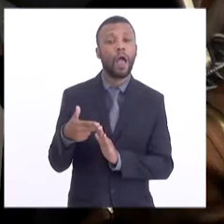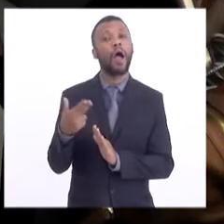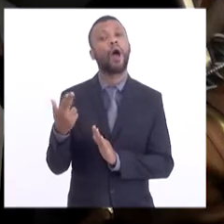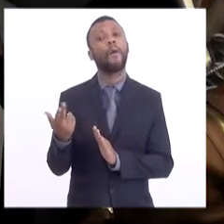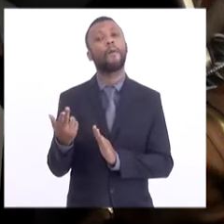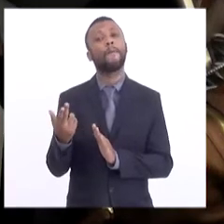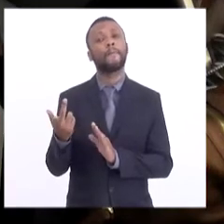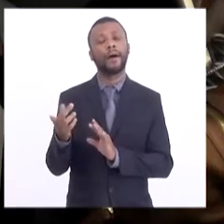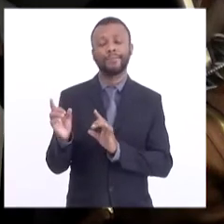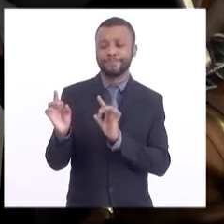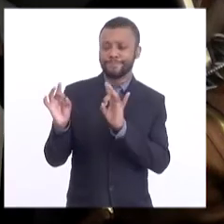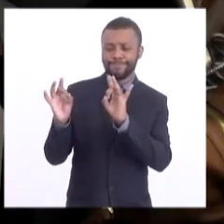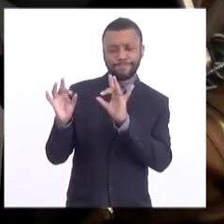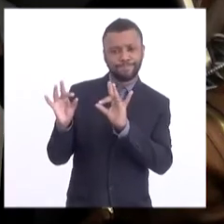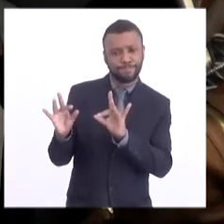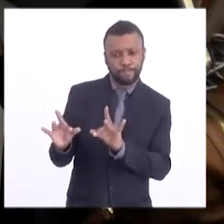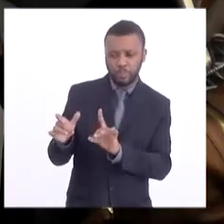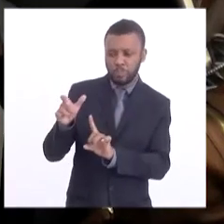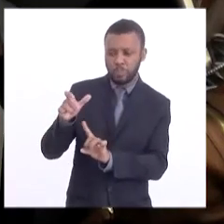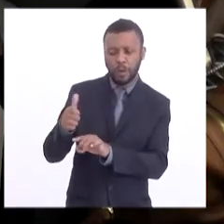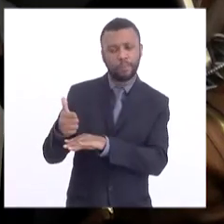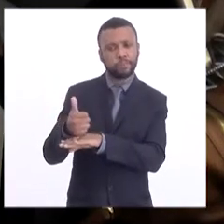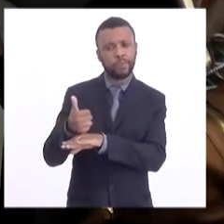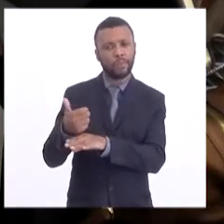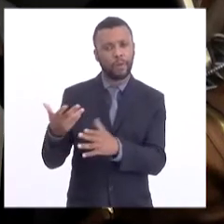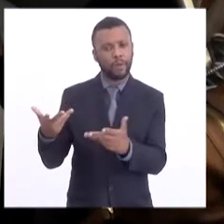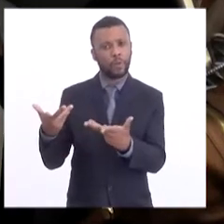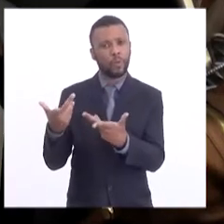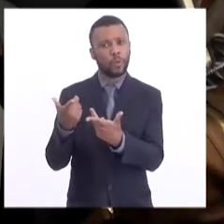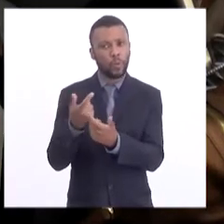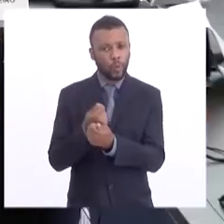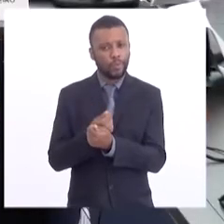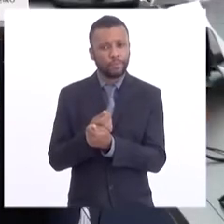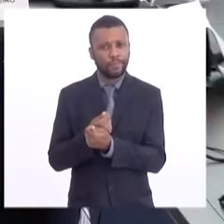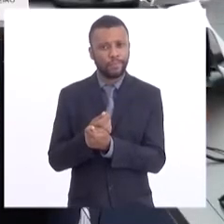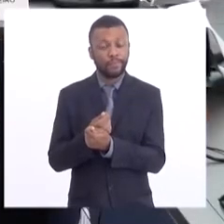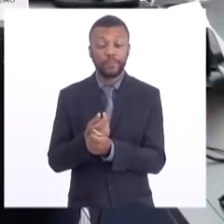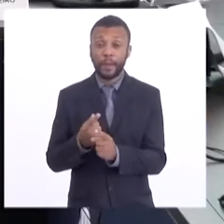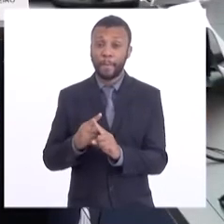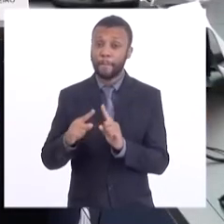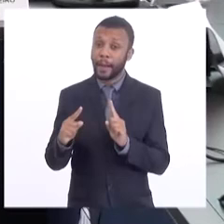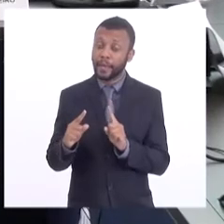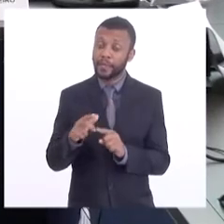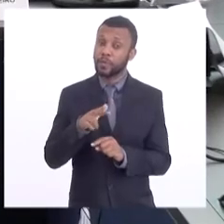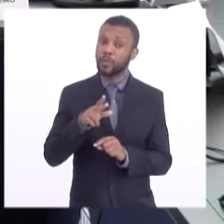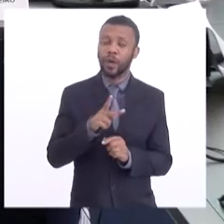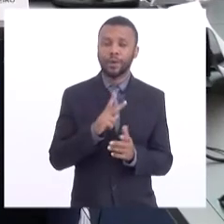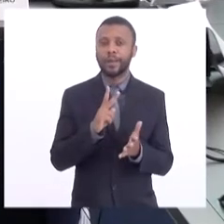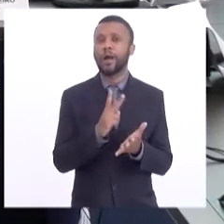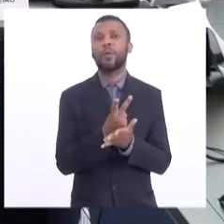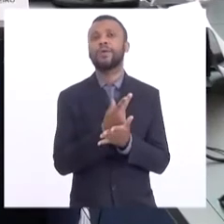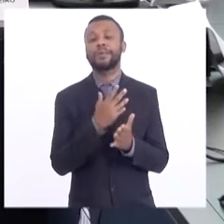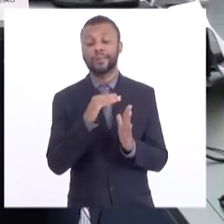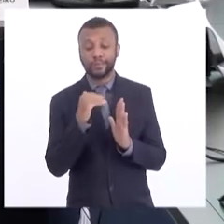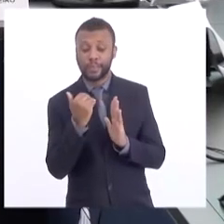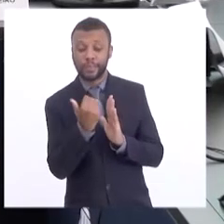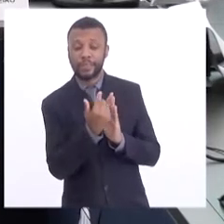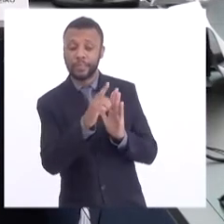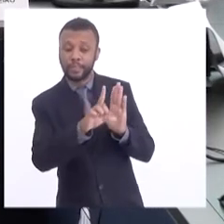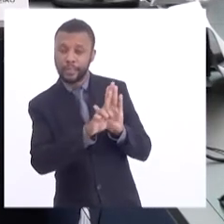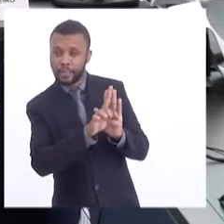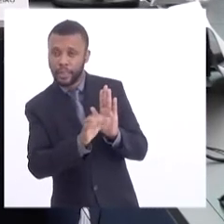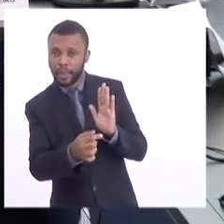Preciosidade na condição um profissional excelente mas não é o que vale na net